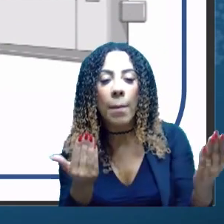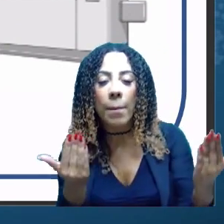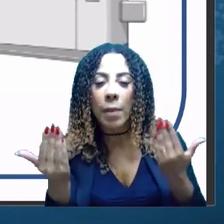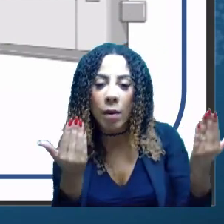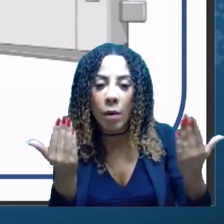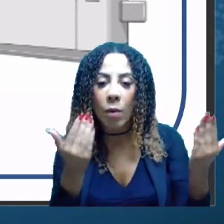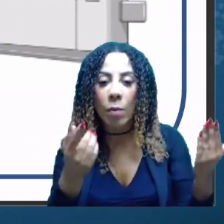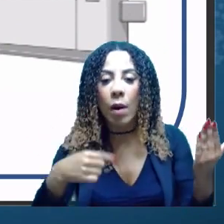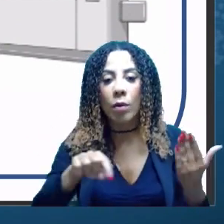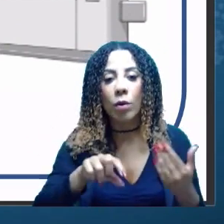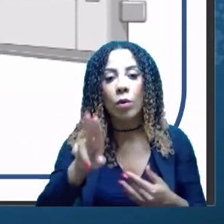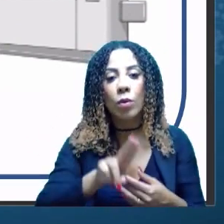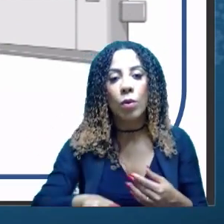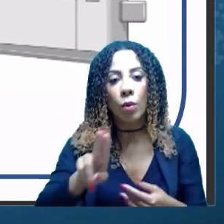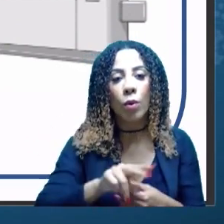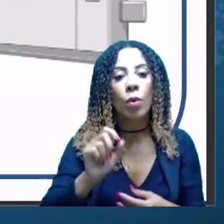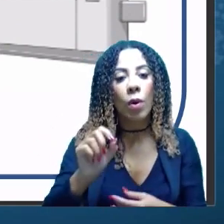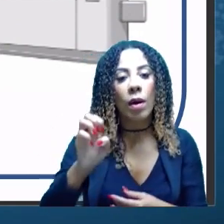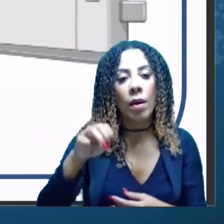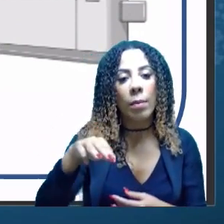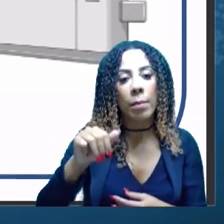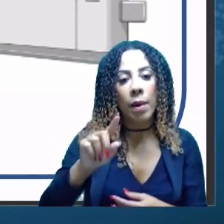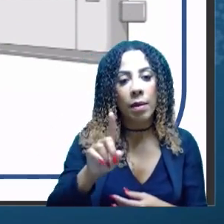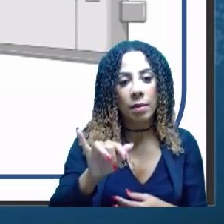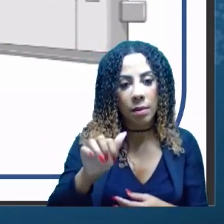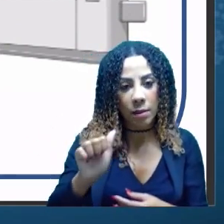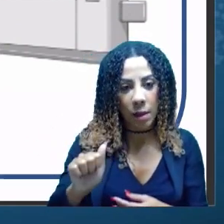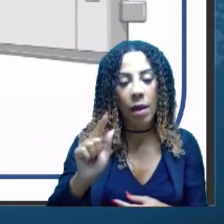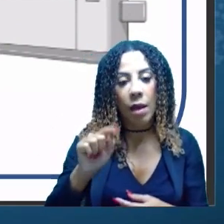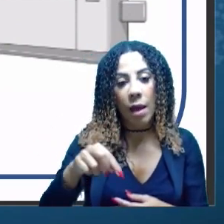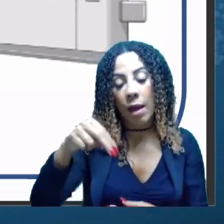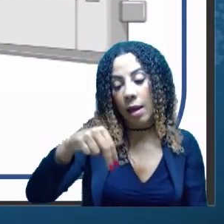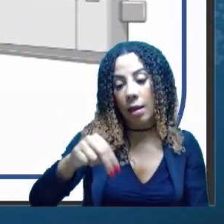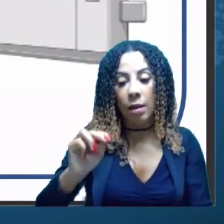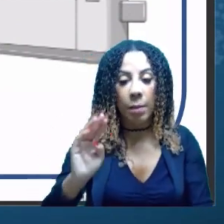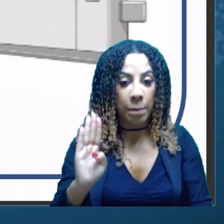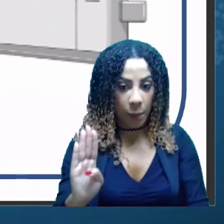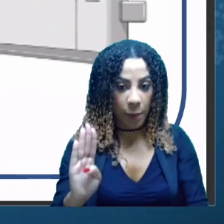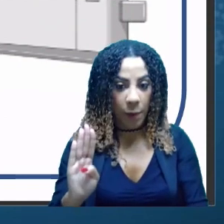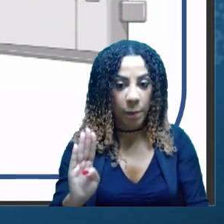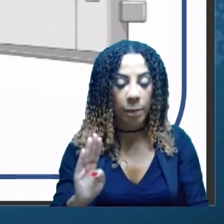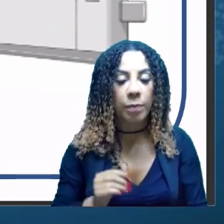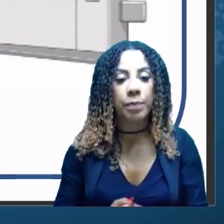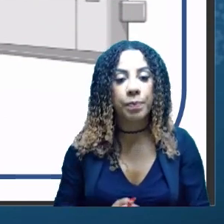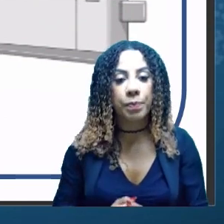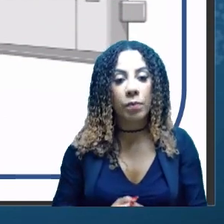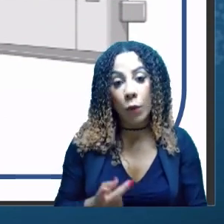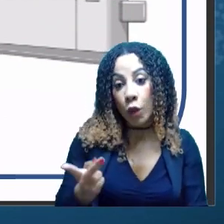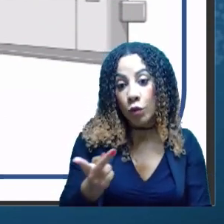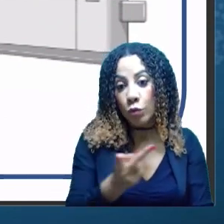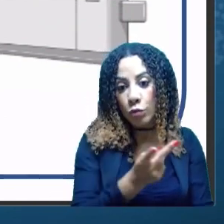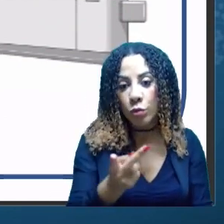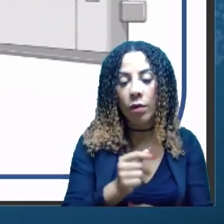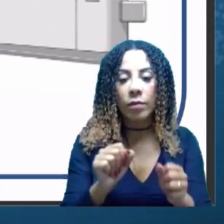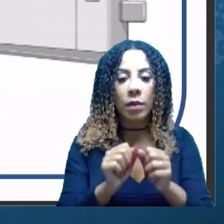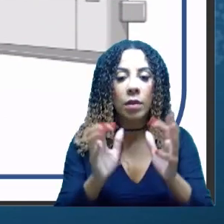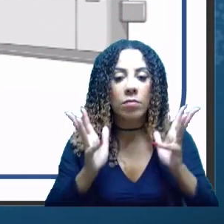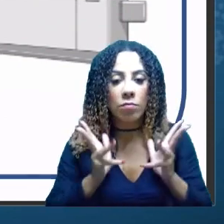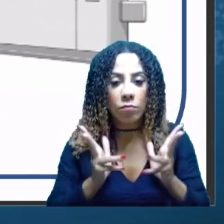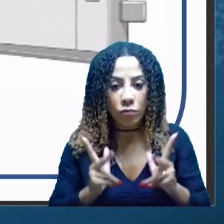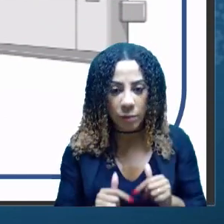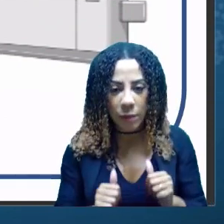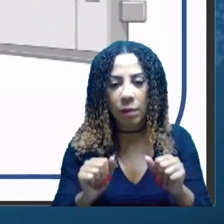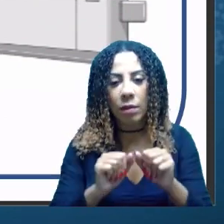com a benzonase, denominado, então, proteína NB. Ambas proteínas foram purificadas por cromatografia de afinidade